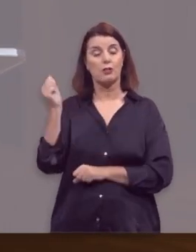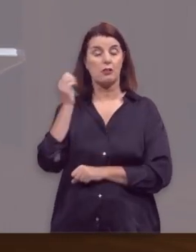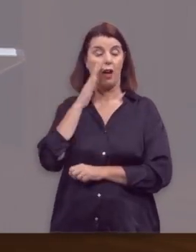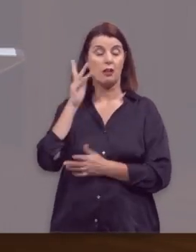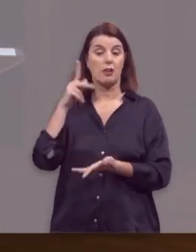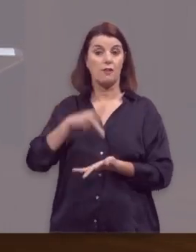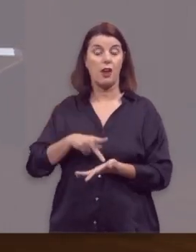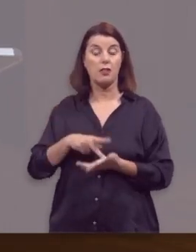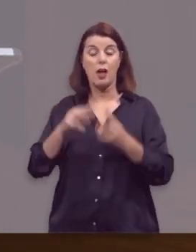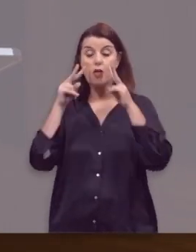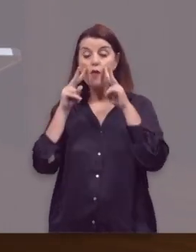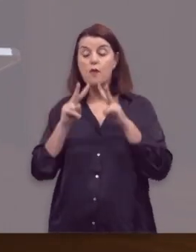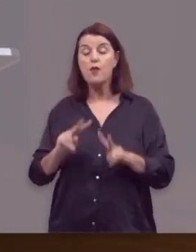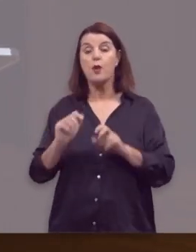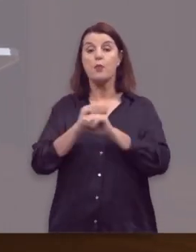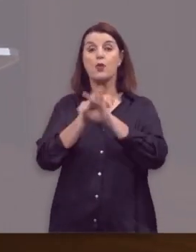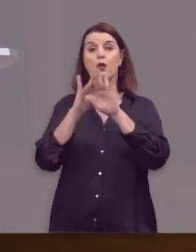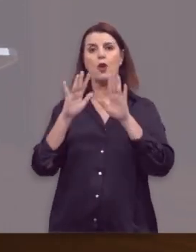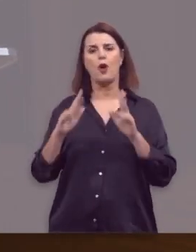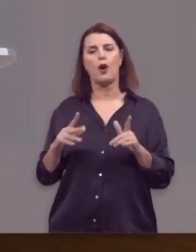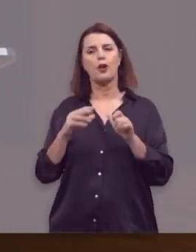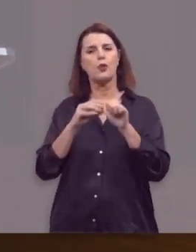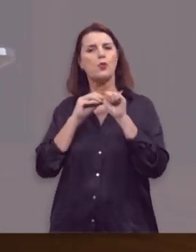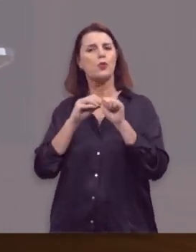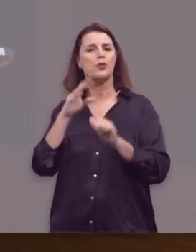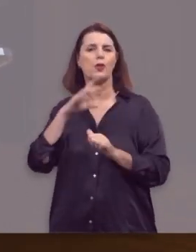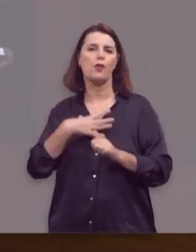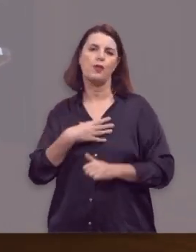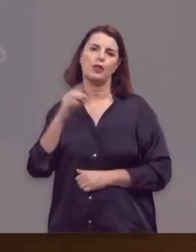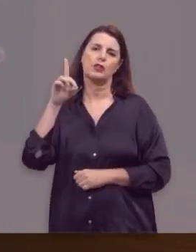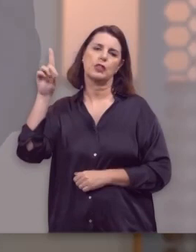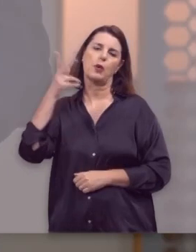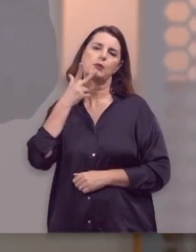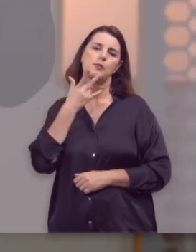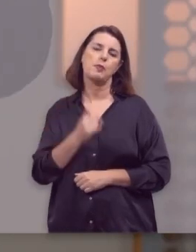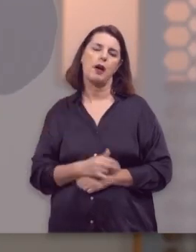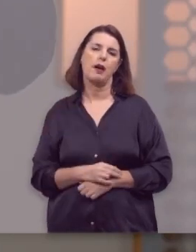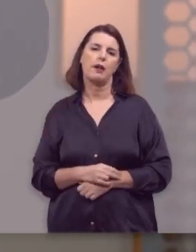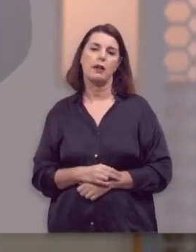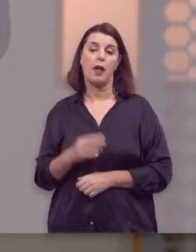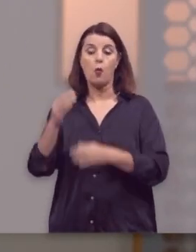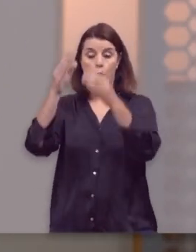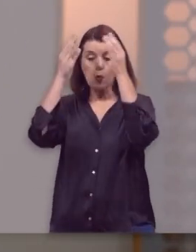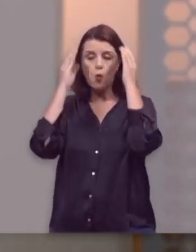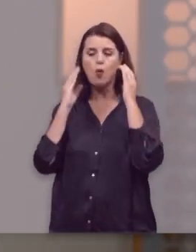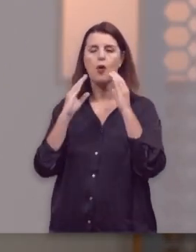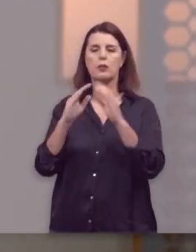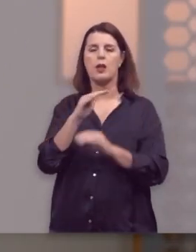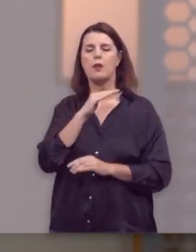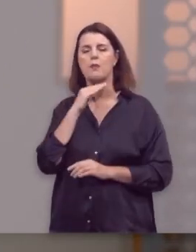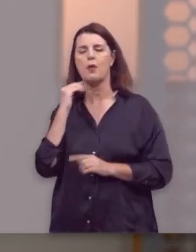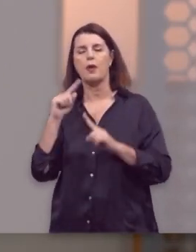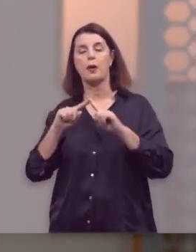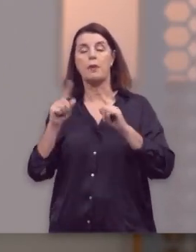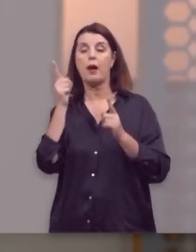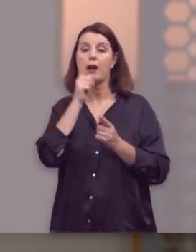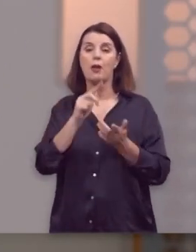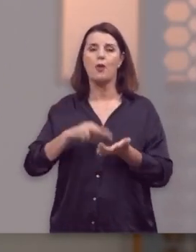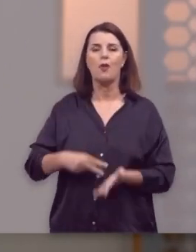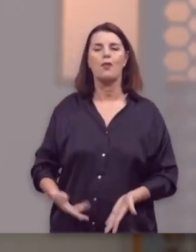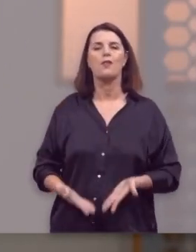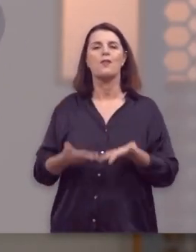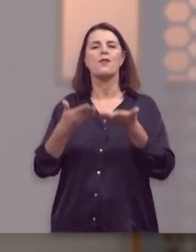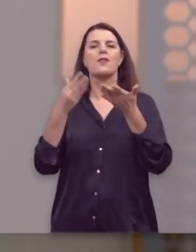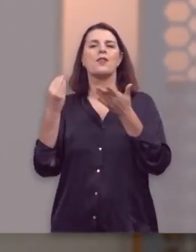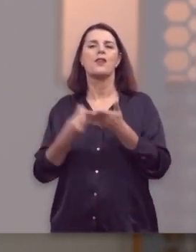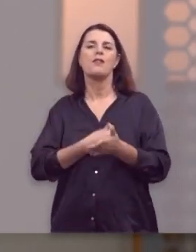e vimos a sua glória, glória como do unigênito do Pai. Este é o Cordeiro que foi morto, mas está vivo pelos